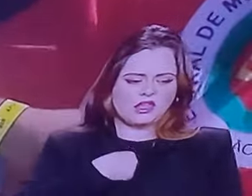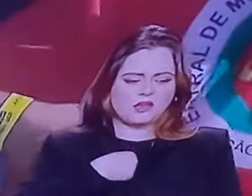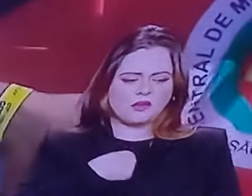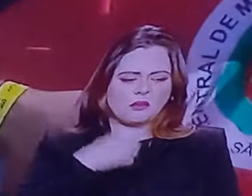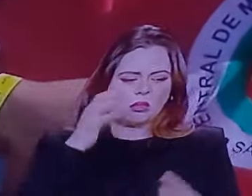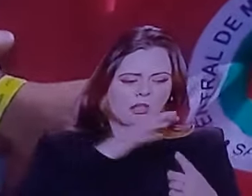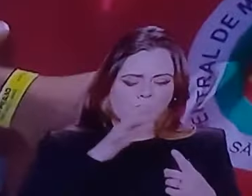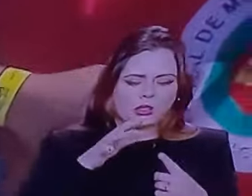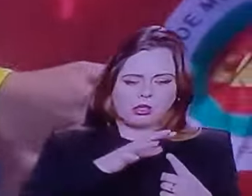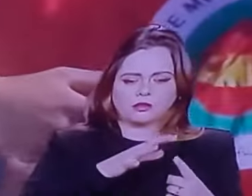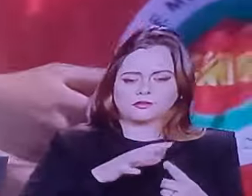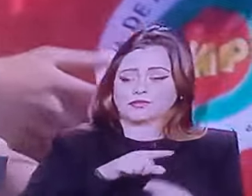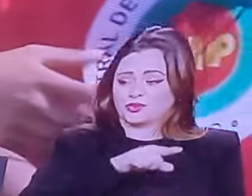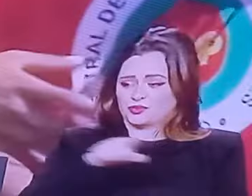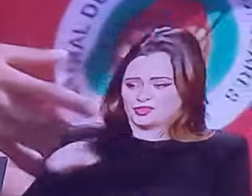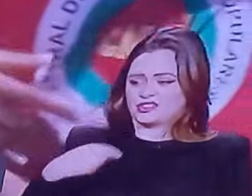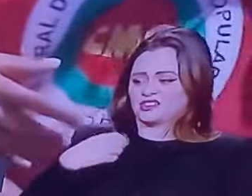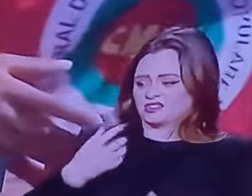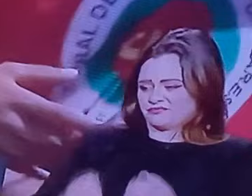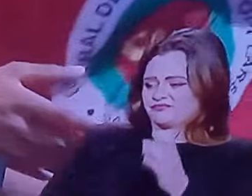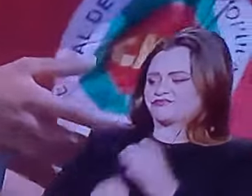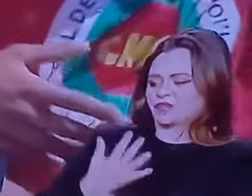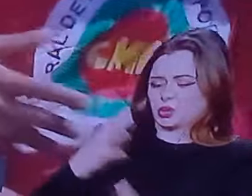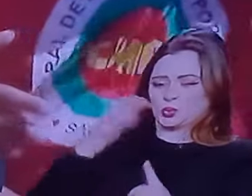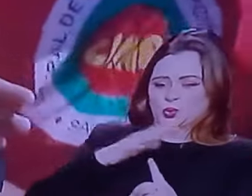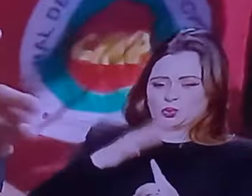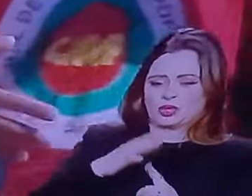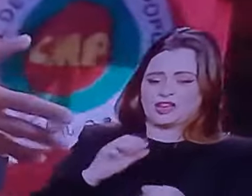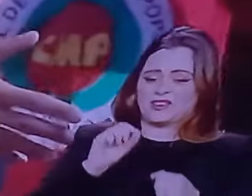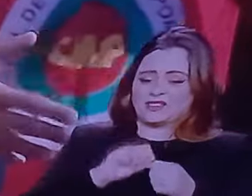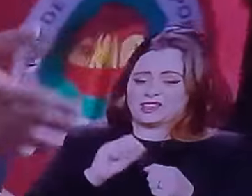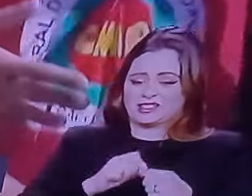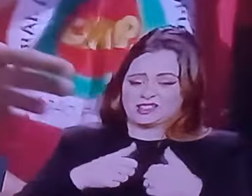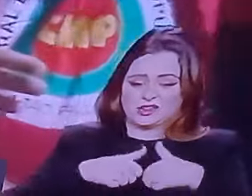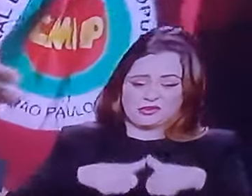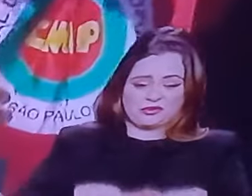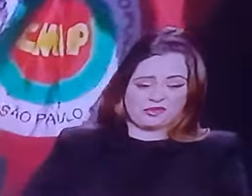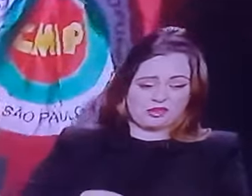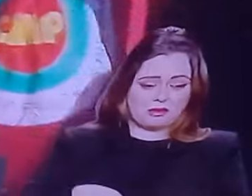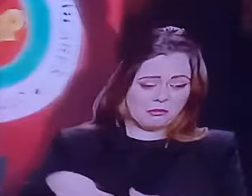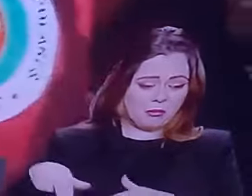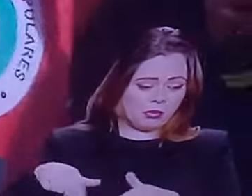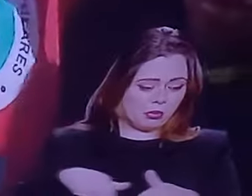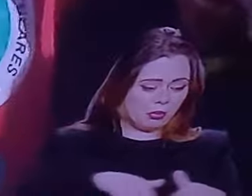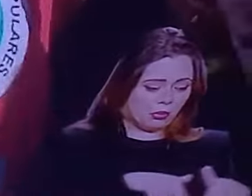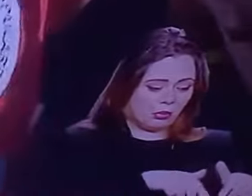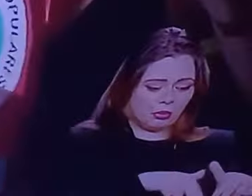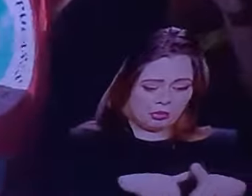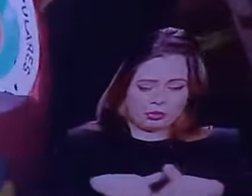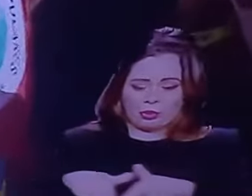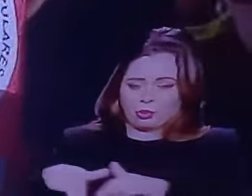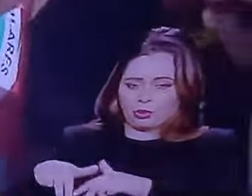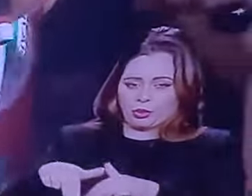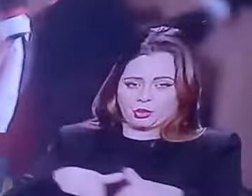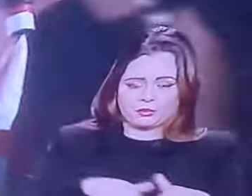foi vocês que criaram o caso para mim, fazendo com que eu fique dançando em cima desse